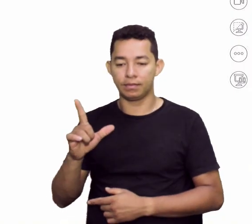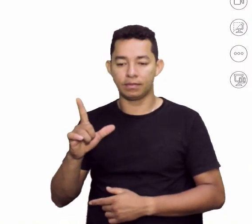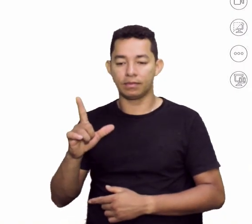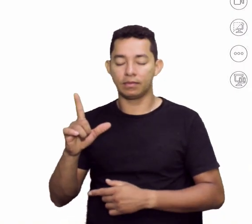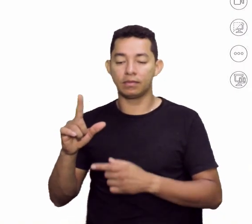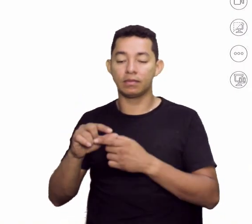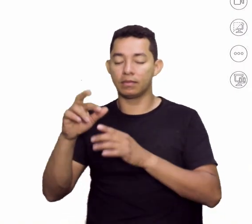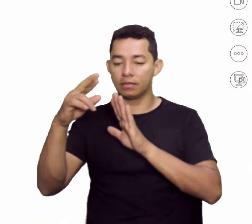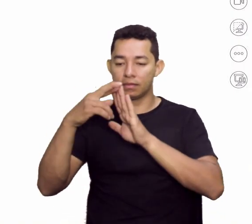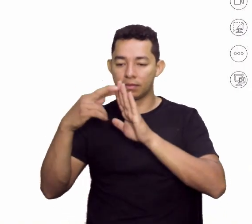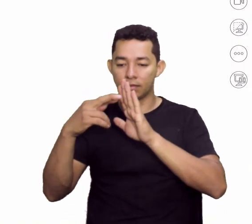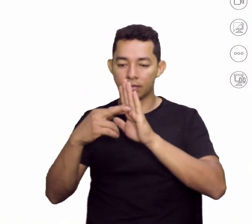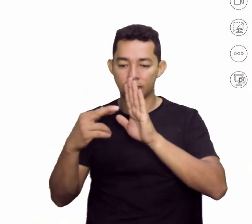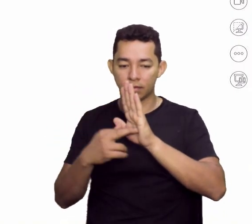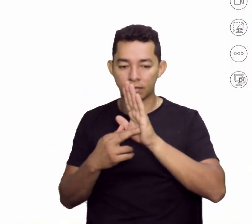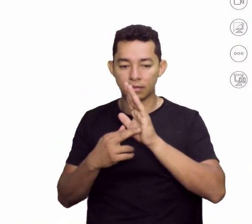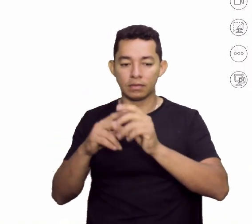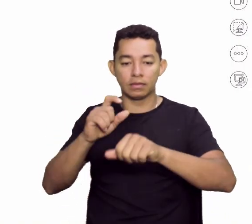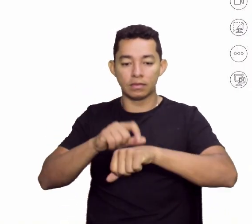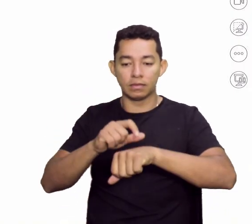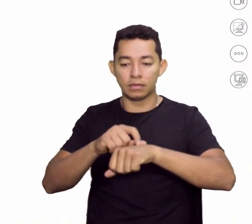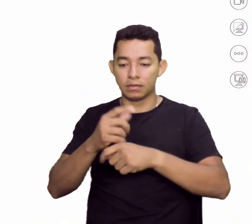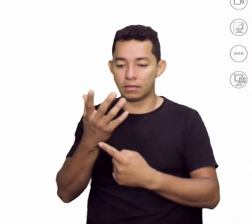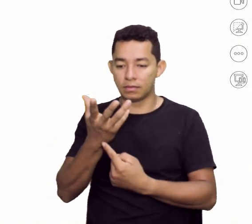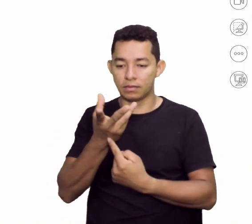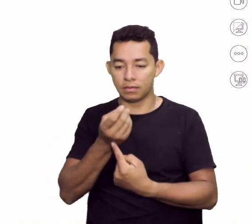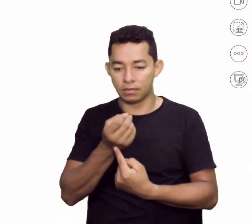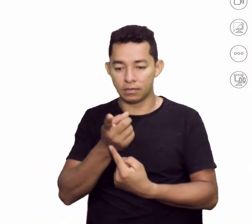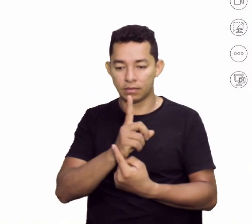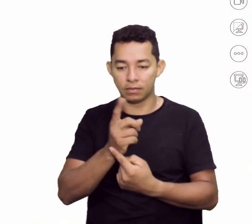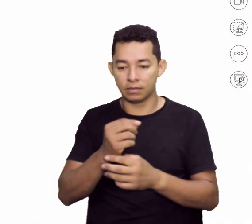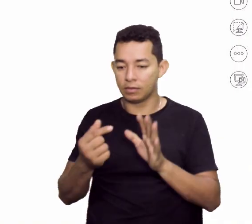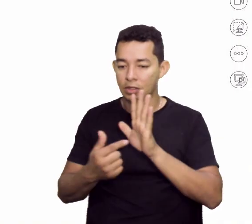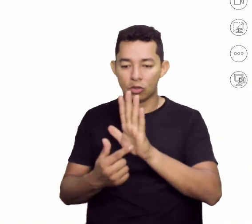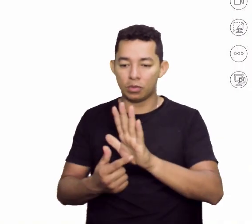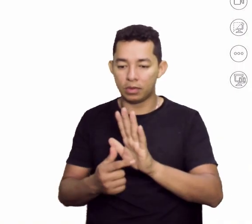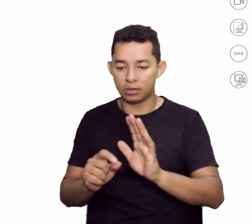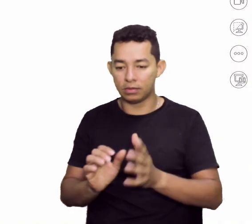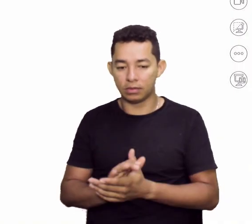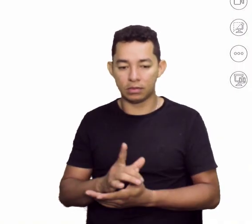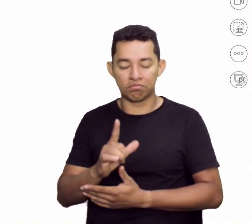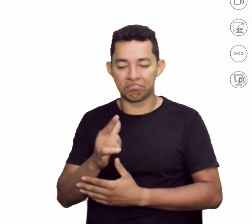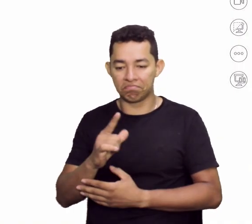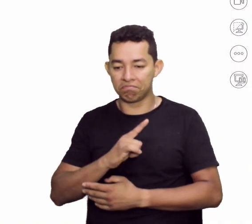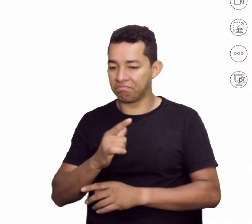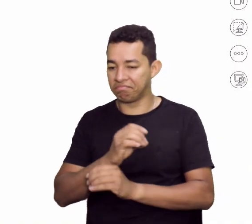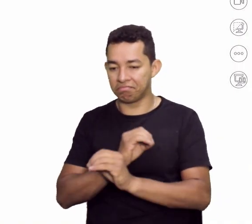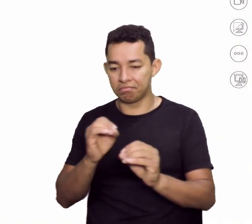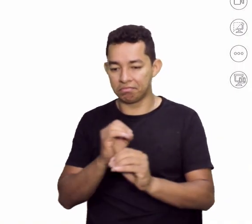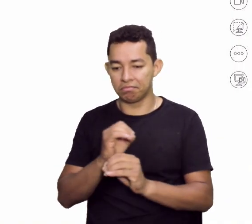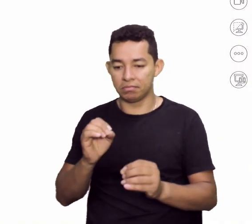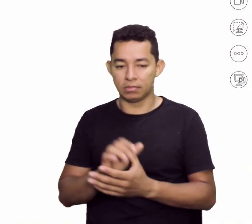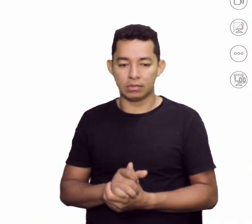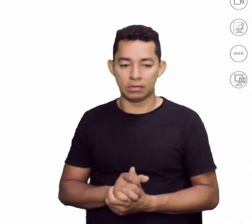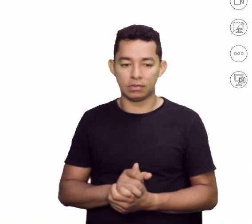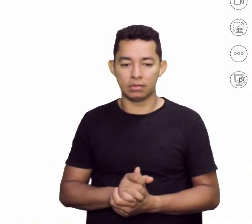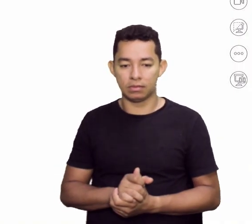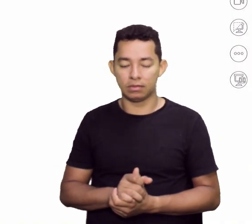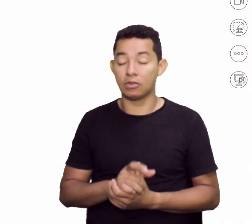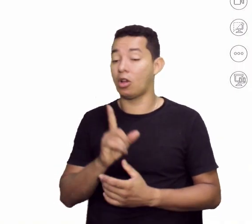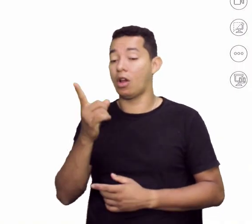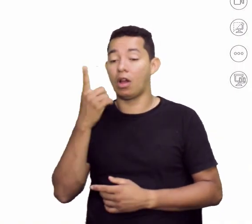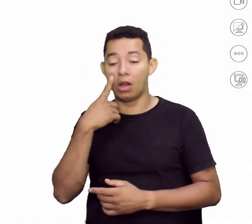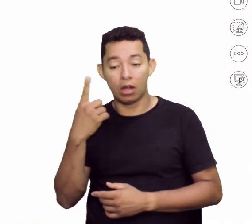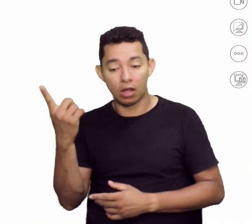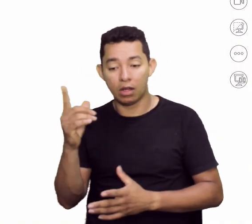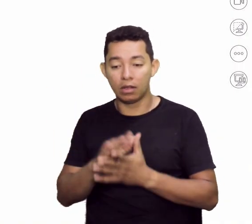os artistas que não apareciam, não tinha ninguém que era considerado assim, ó,